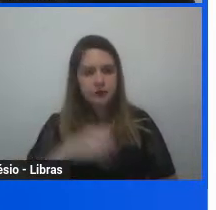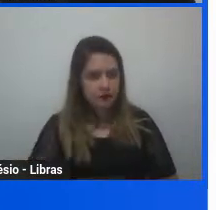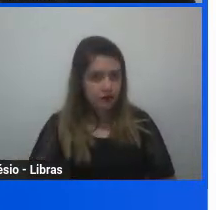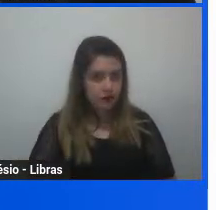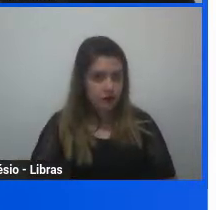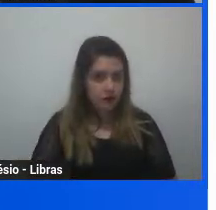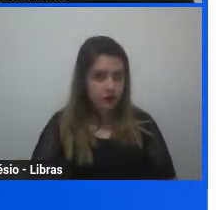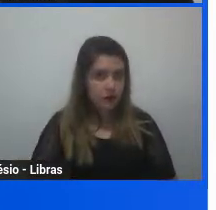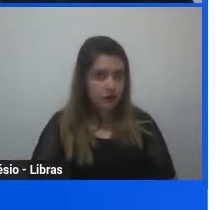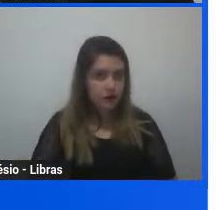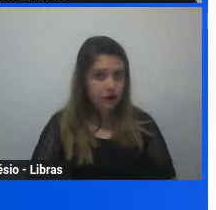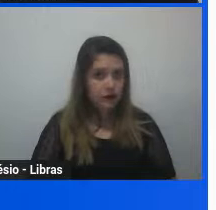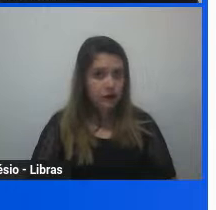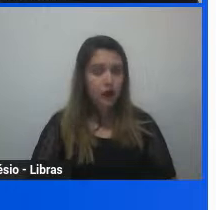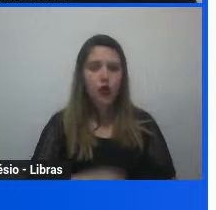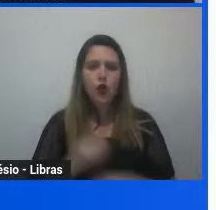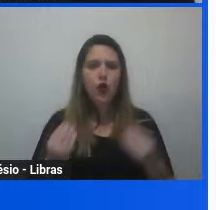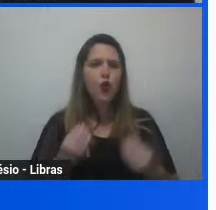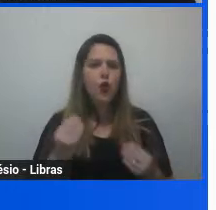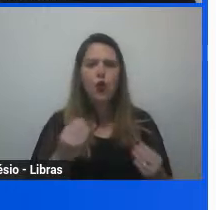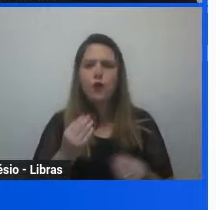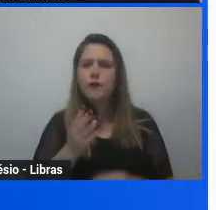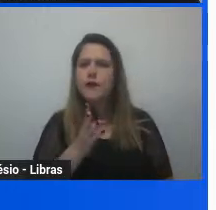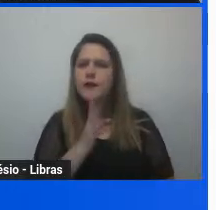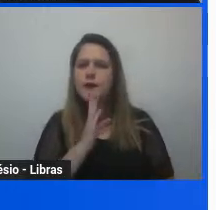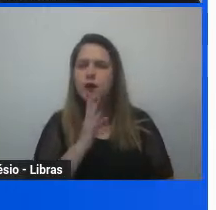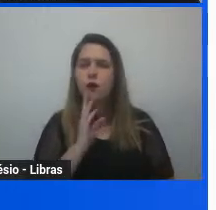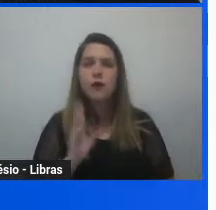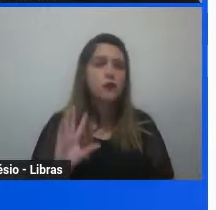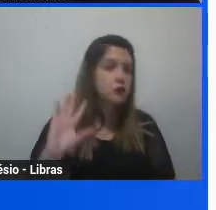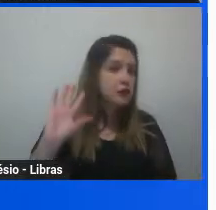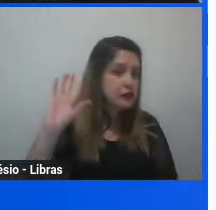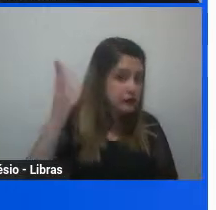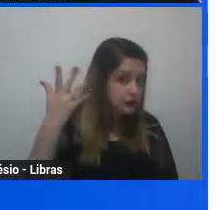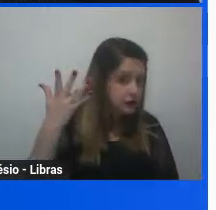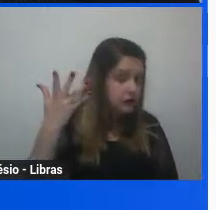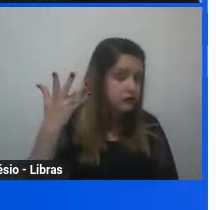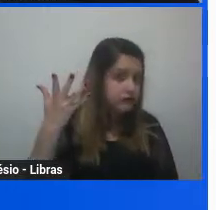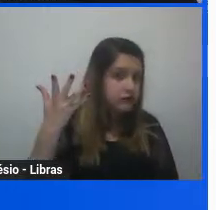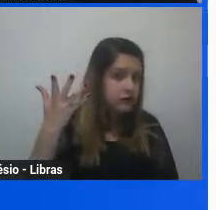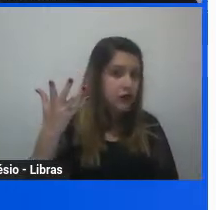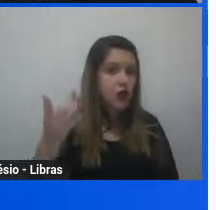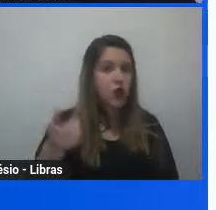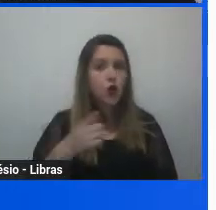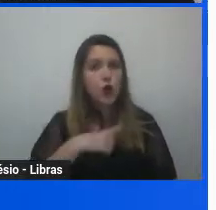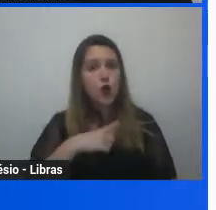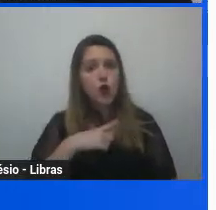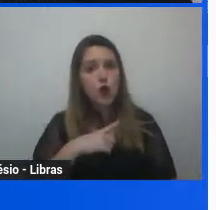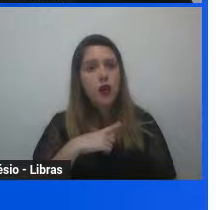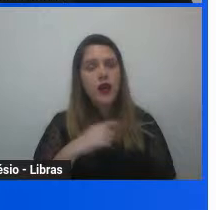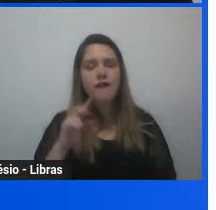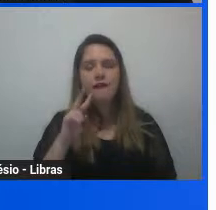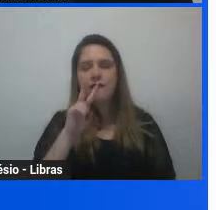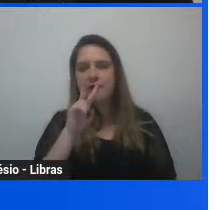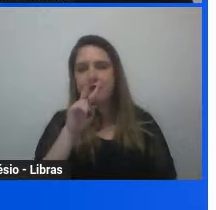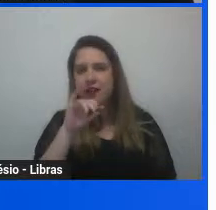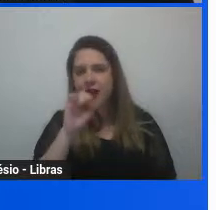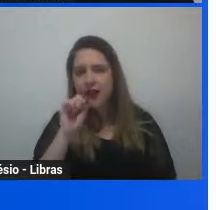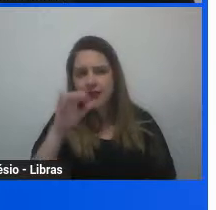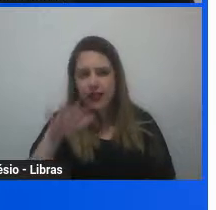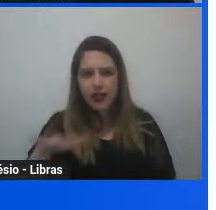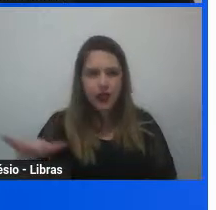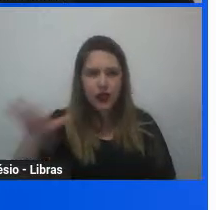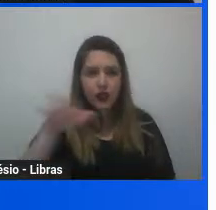E como eu vou reconhecer que alguém está numa situação de uma obstrução de vias aéreas?